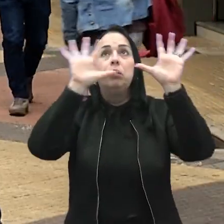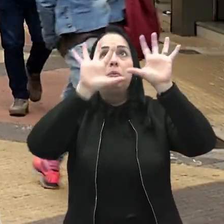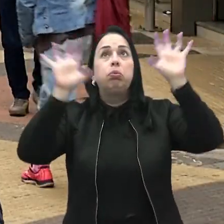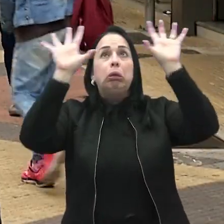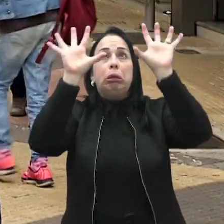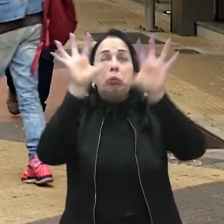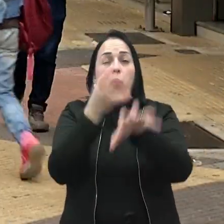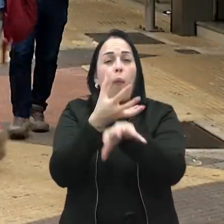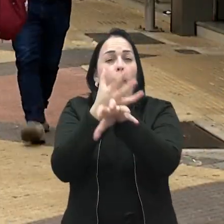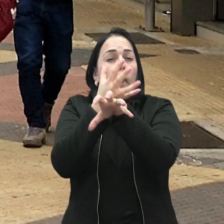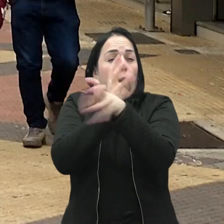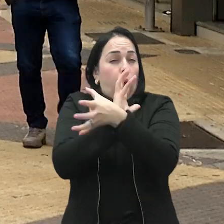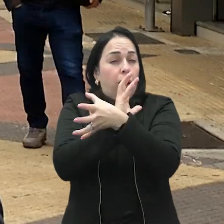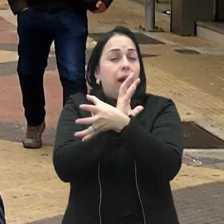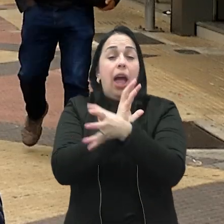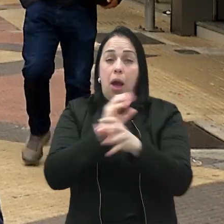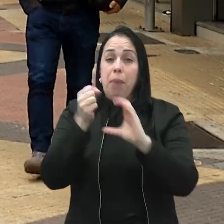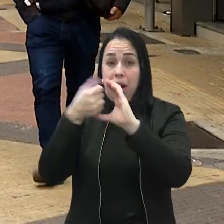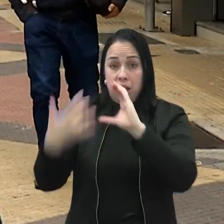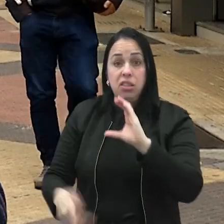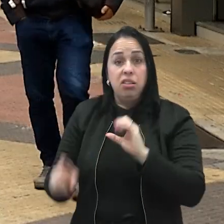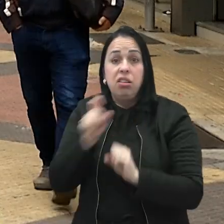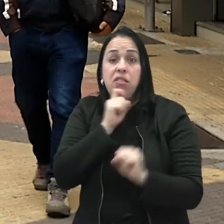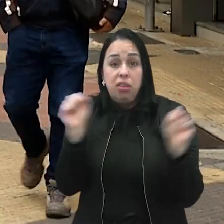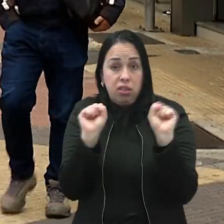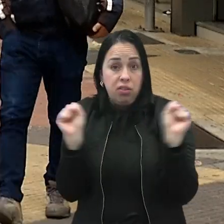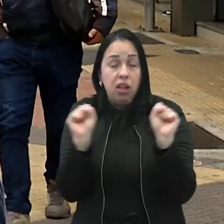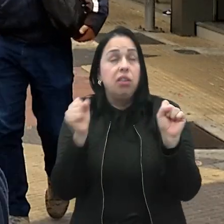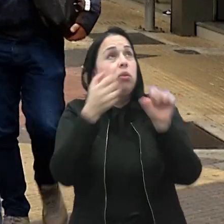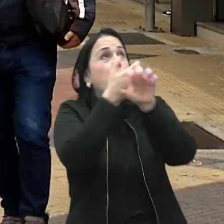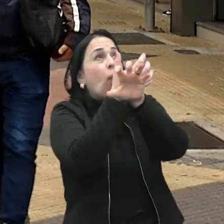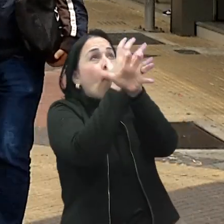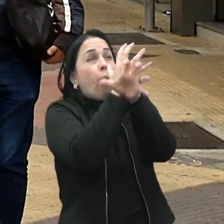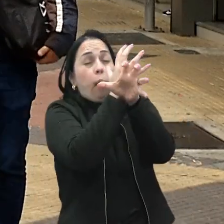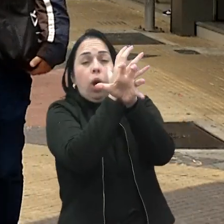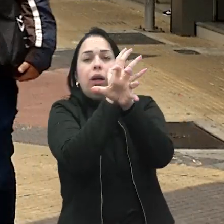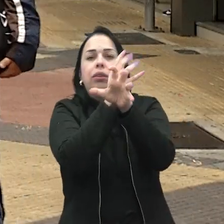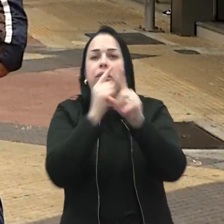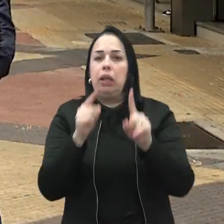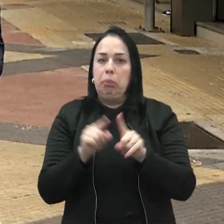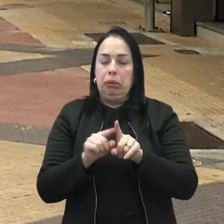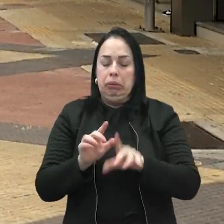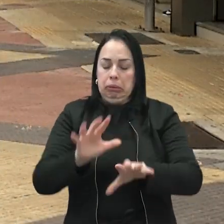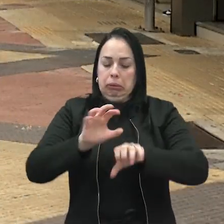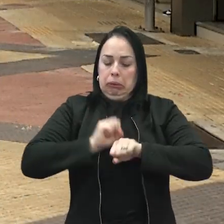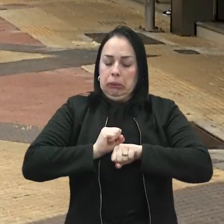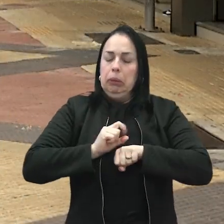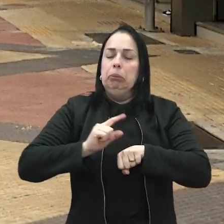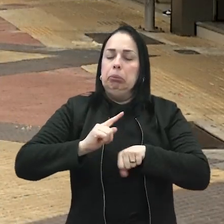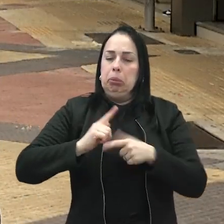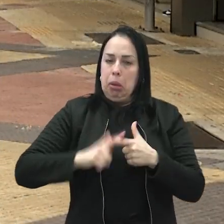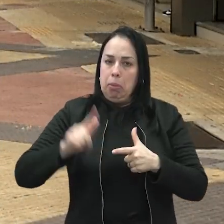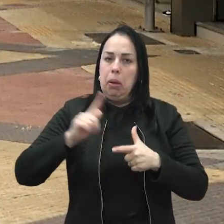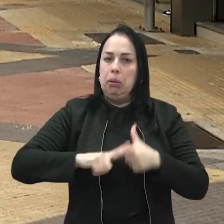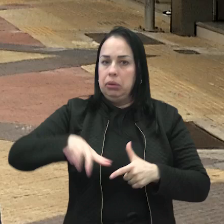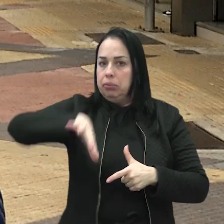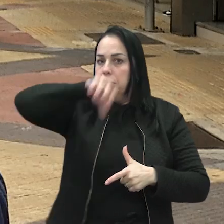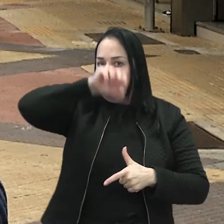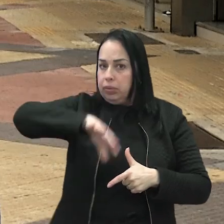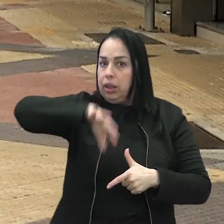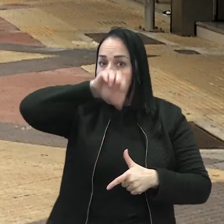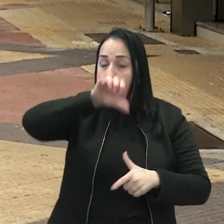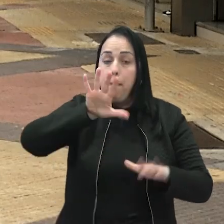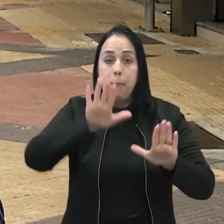tempo seco característico do inverno também traz desafios: menor umidade do ar e aumento de problemas respiratórios.